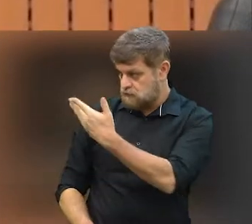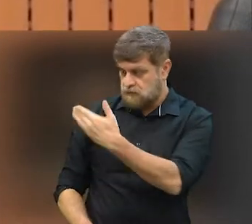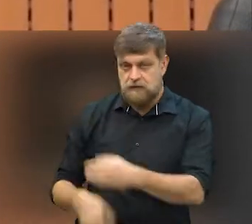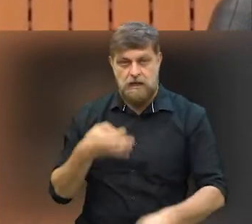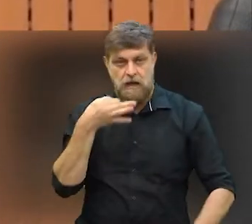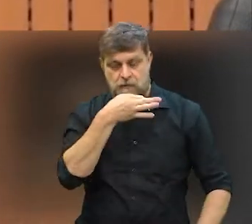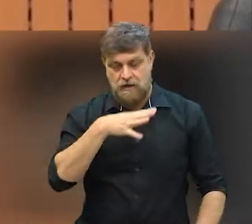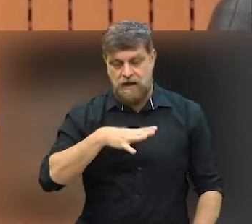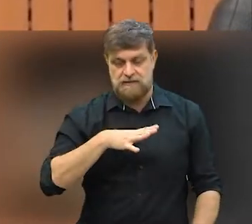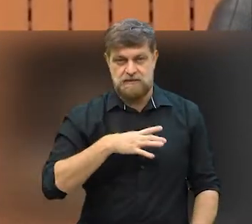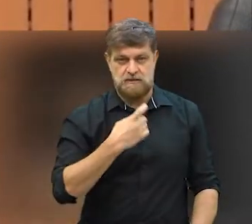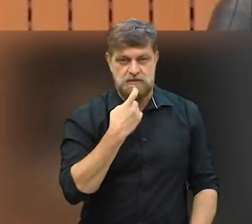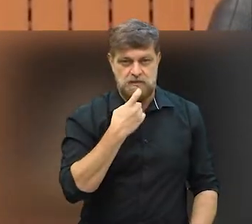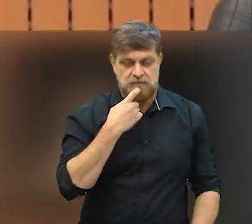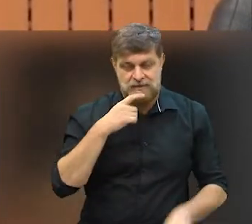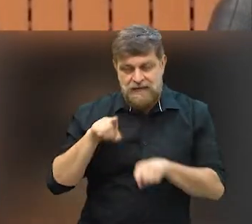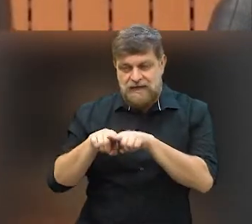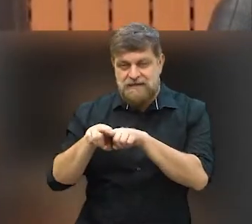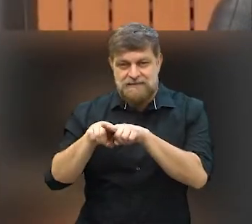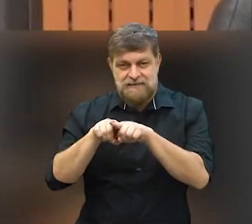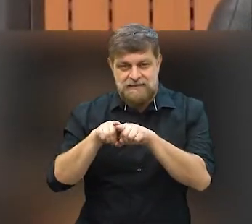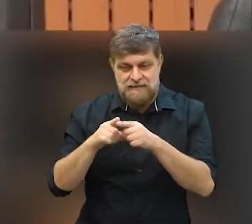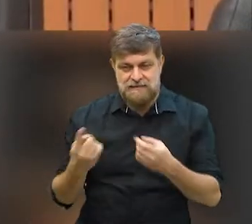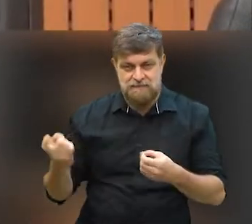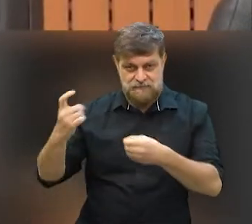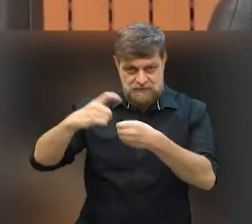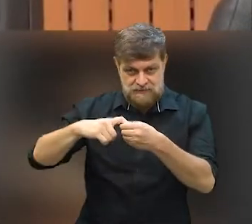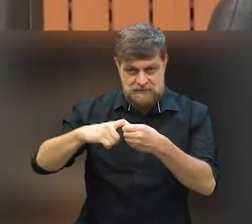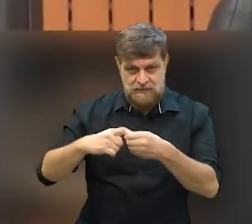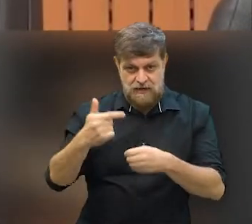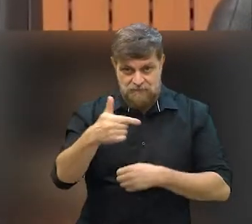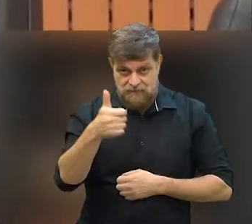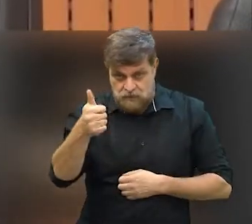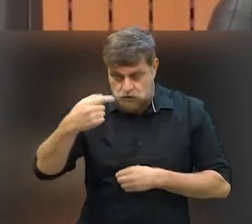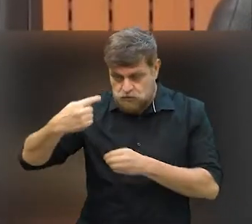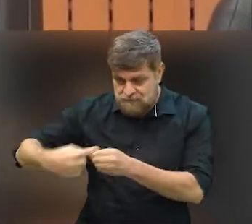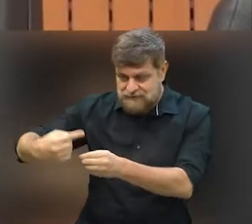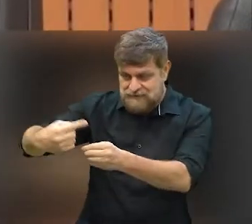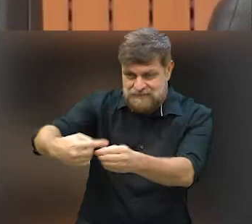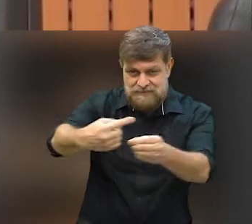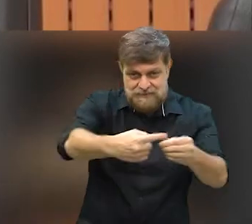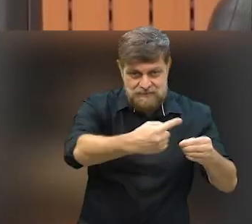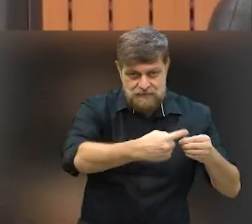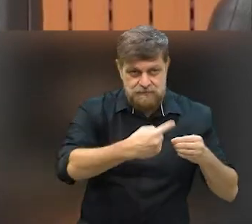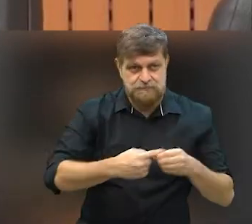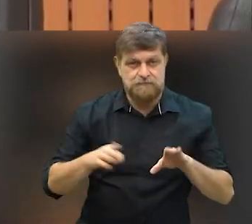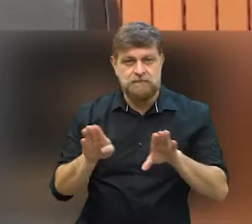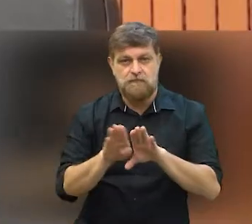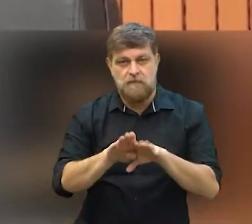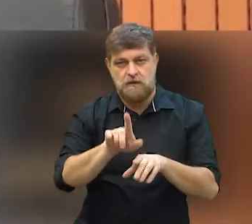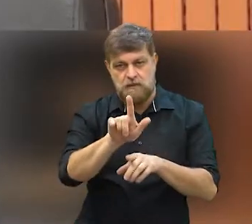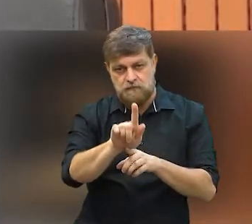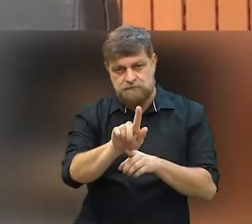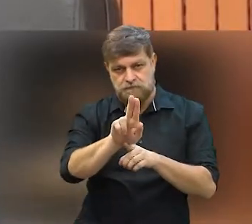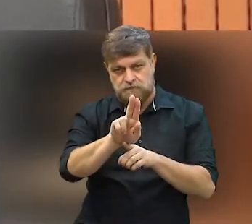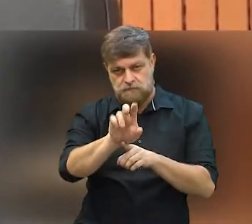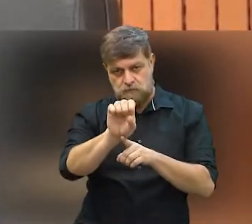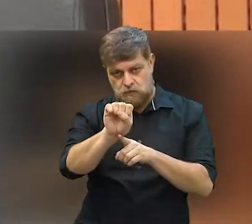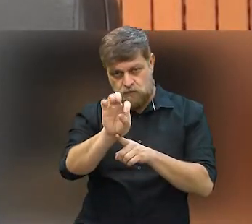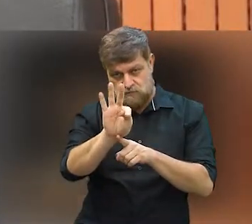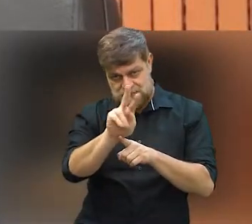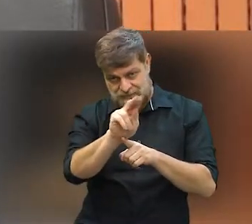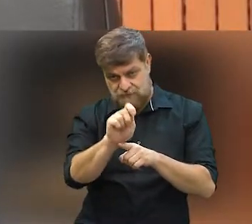que abordou Campinas EA relações de cidades irmãs com outras 21 cidades e o Gustavo